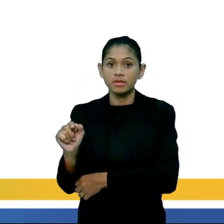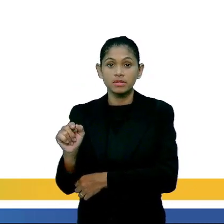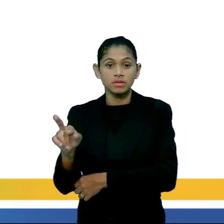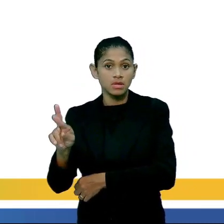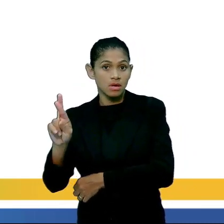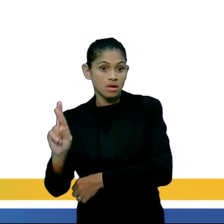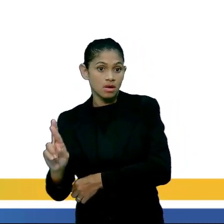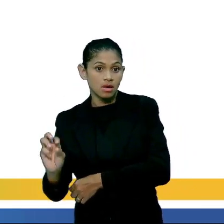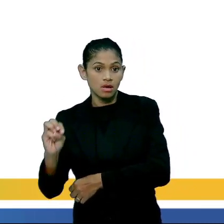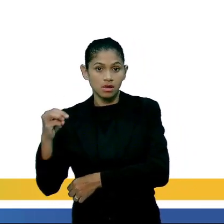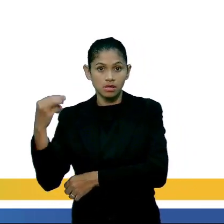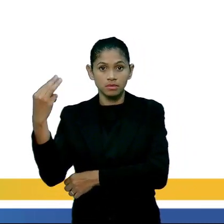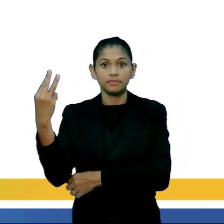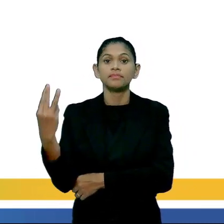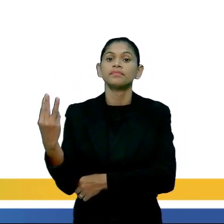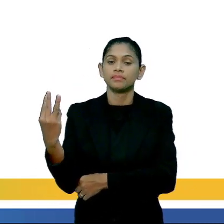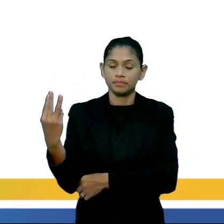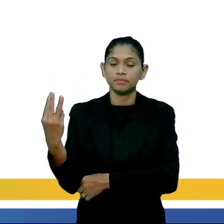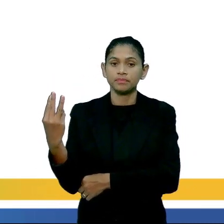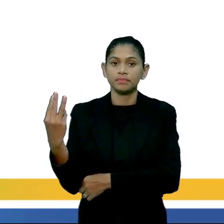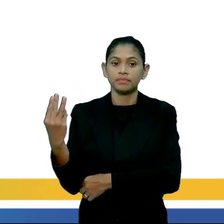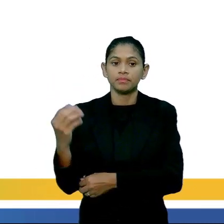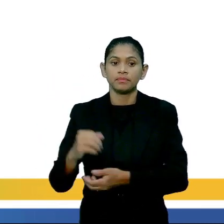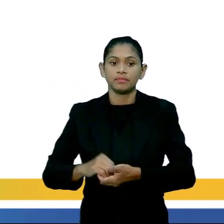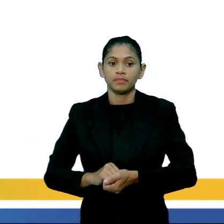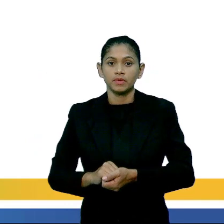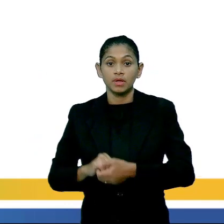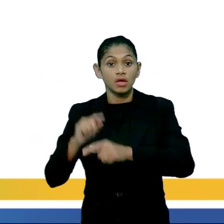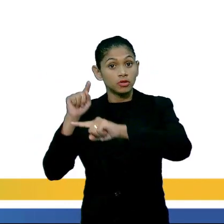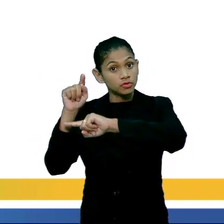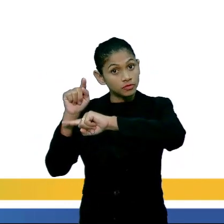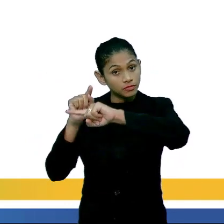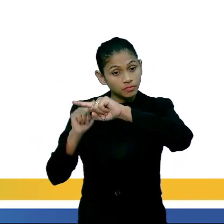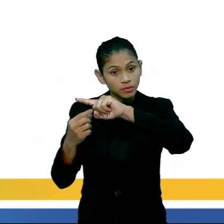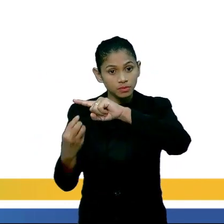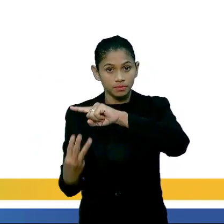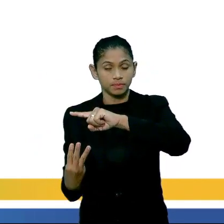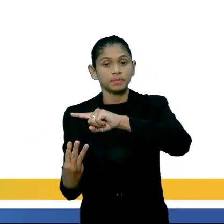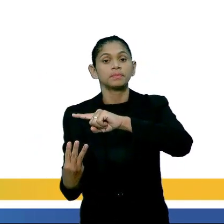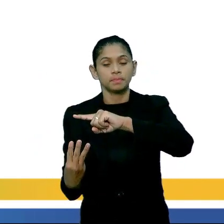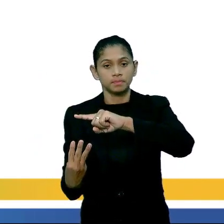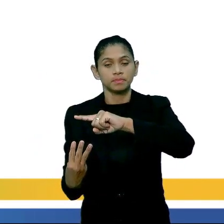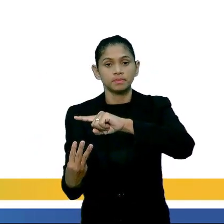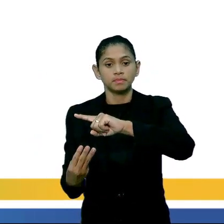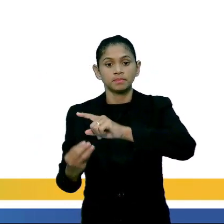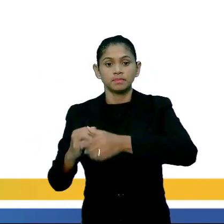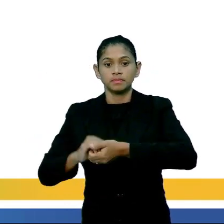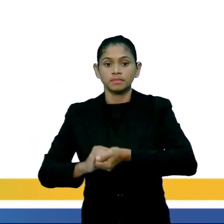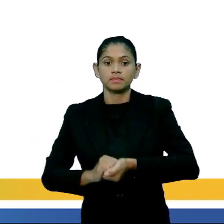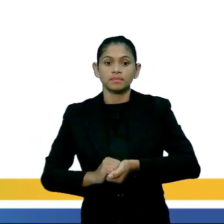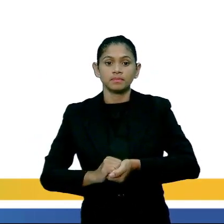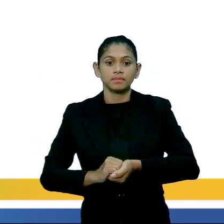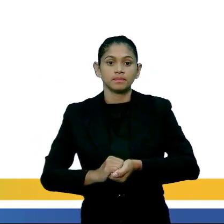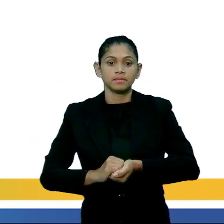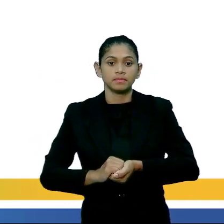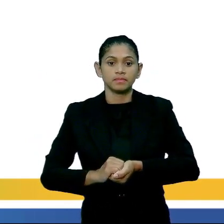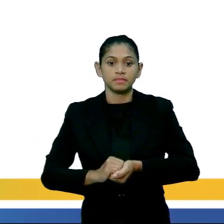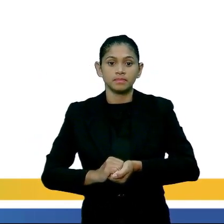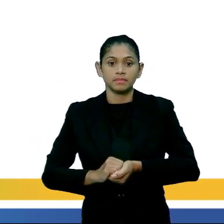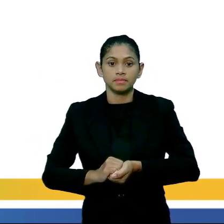4 vezes π vezes 0,5 elevado ao cubo